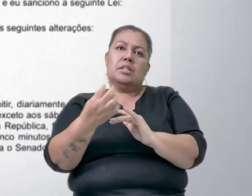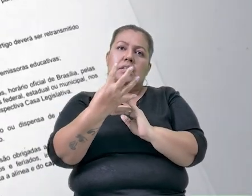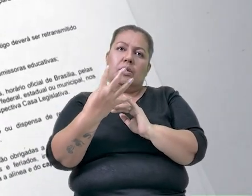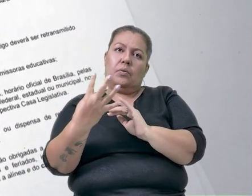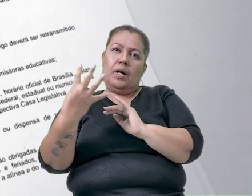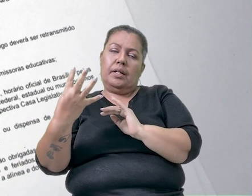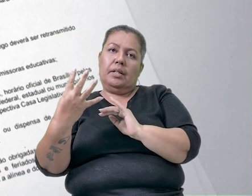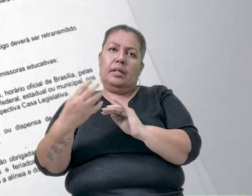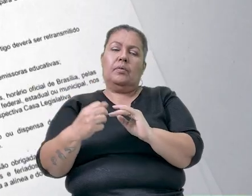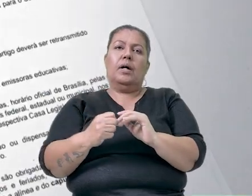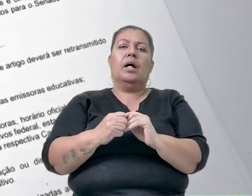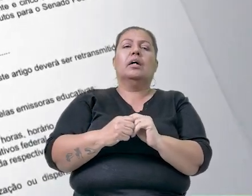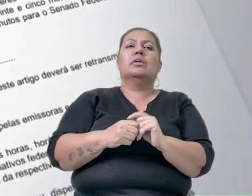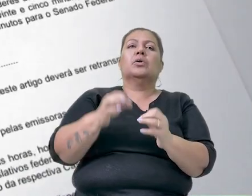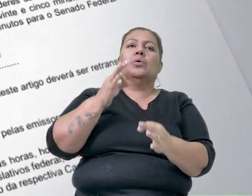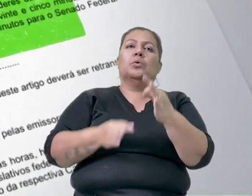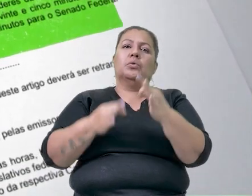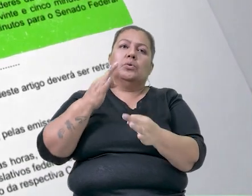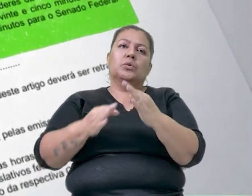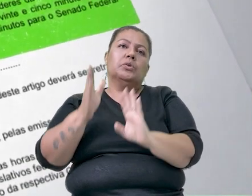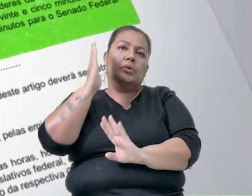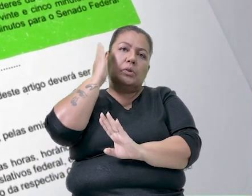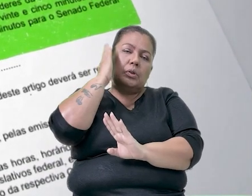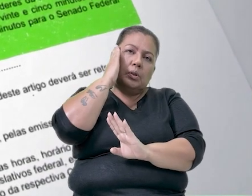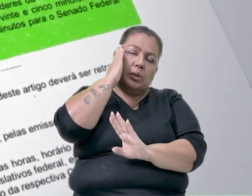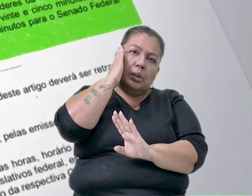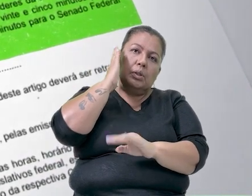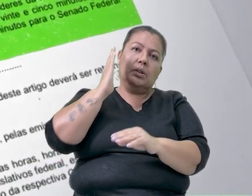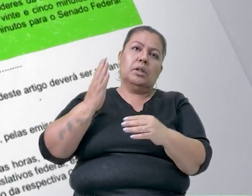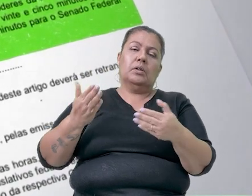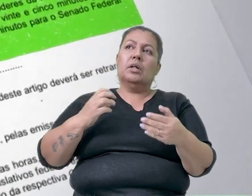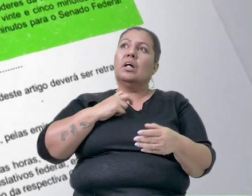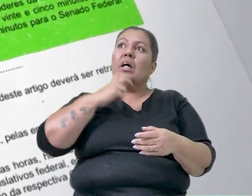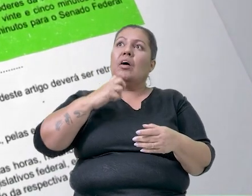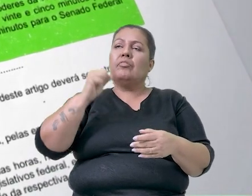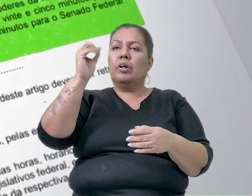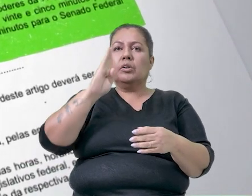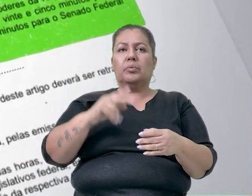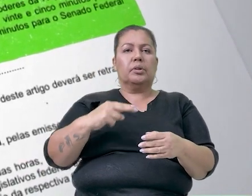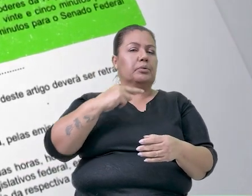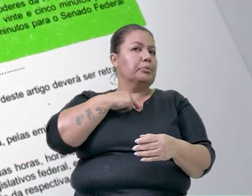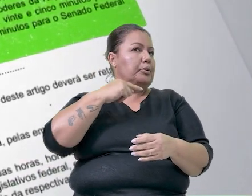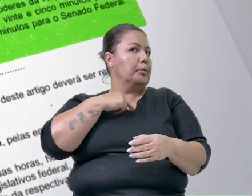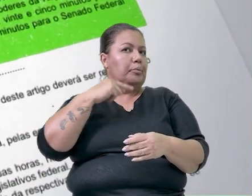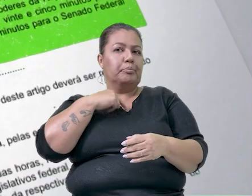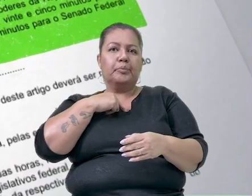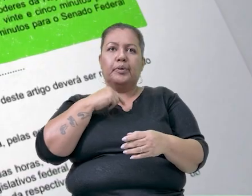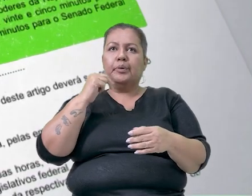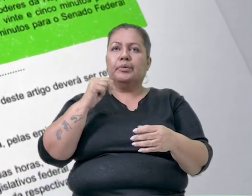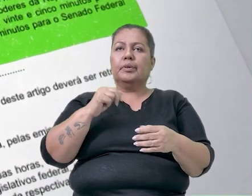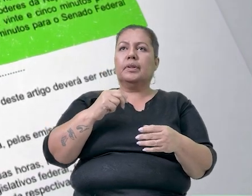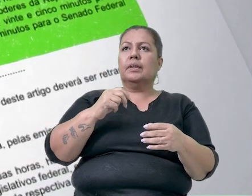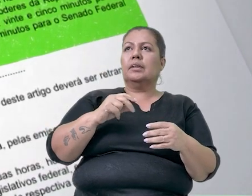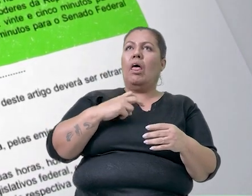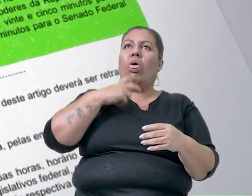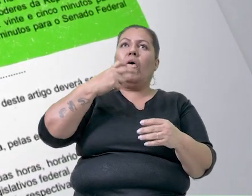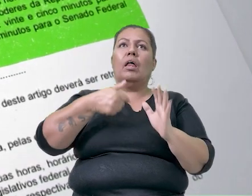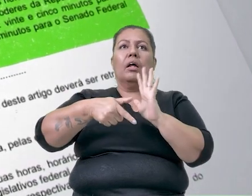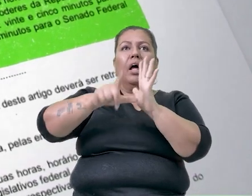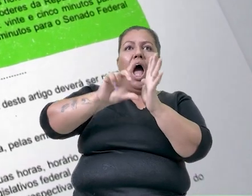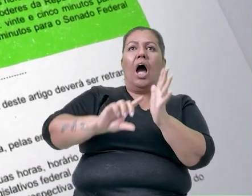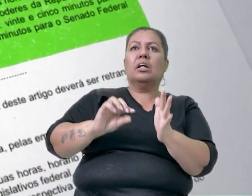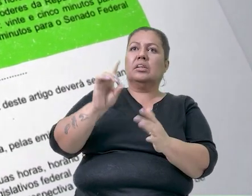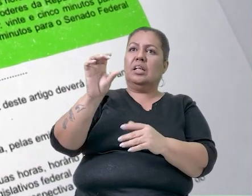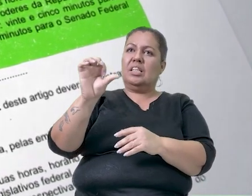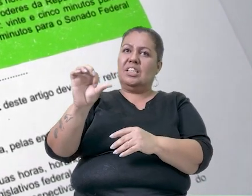13.644, os desembargadores entenderam que A Voz do Brasil não pode ser exibida antes das 7 da